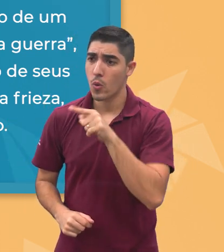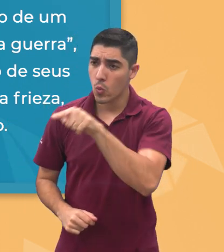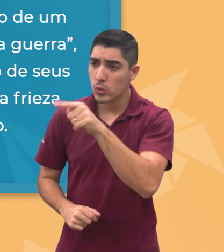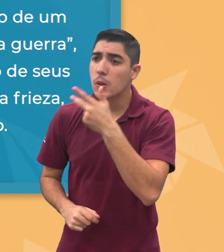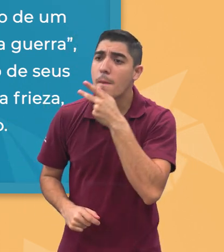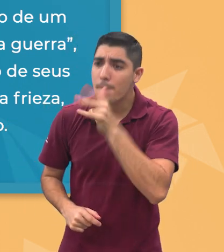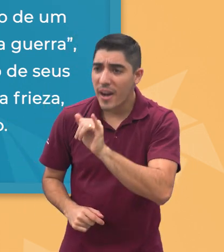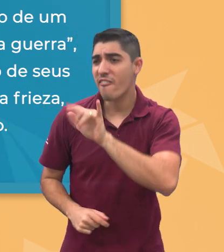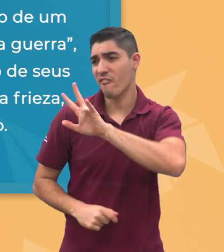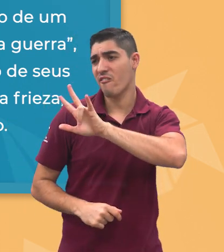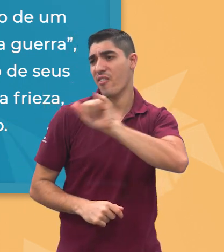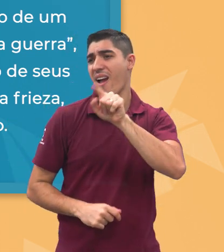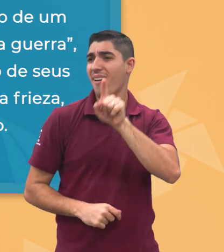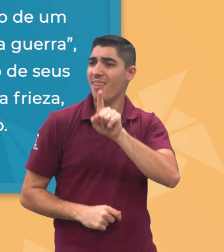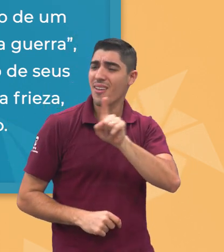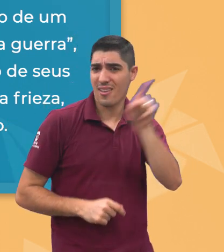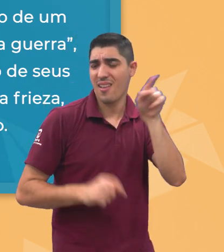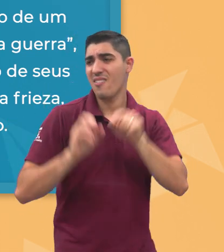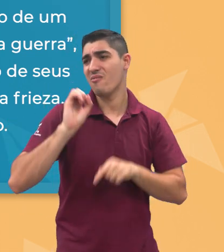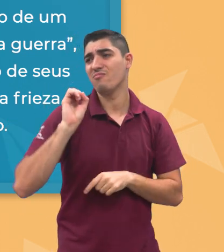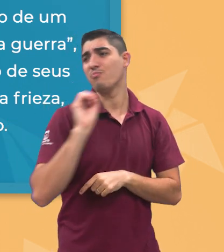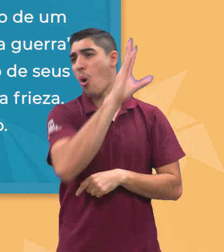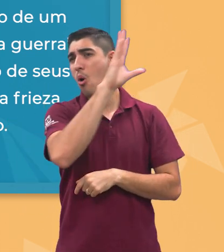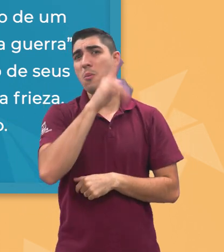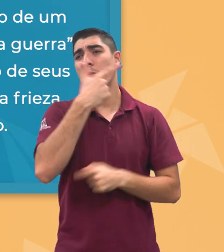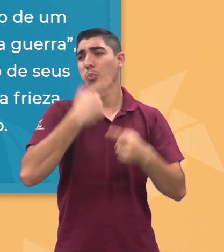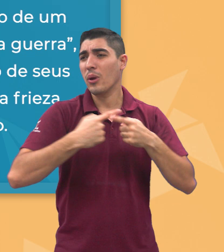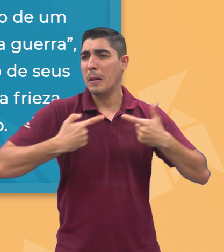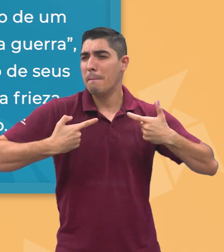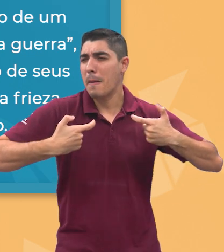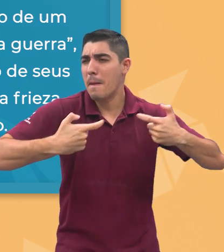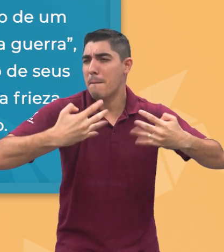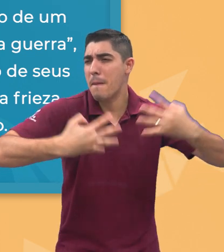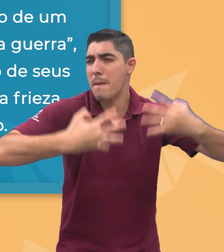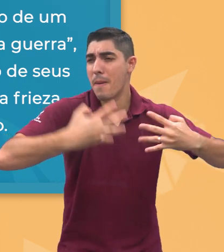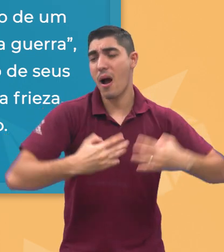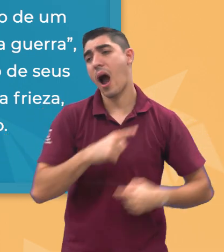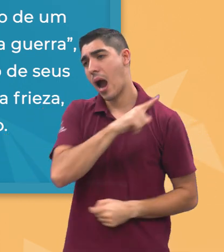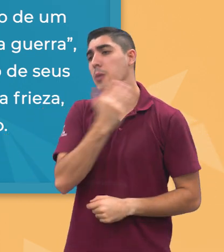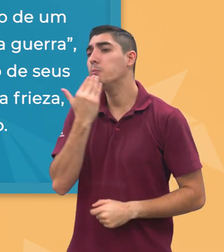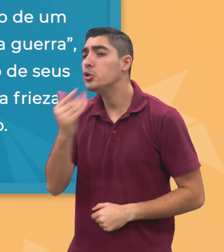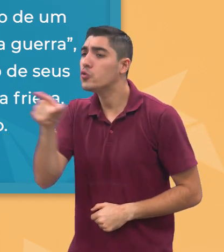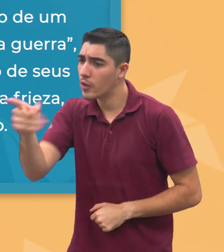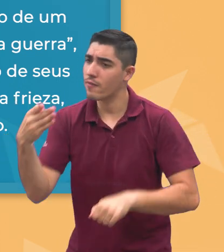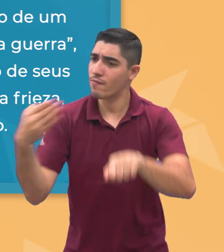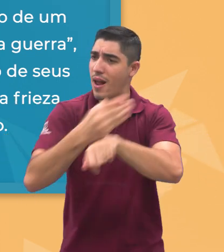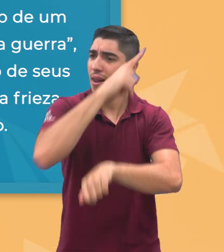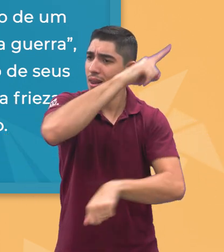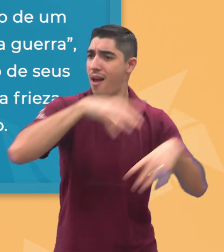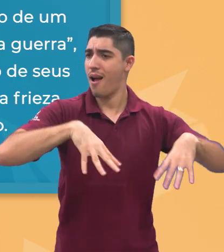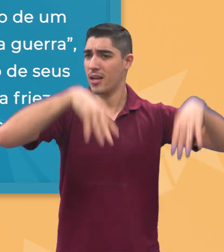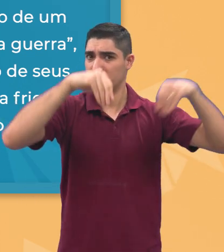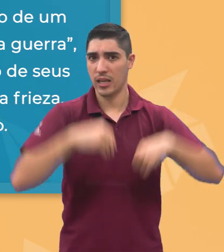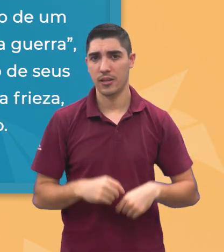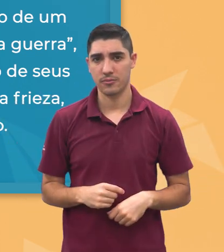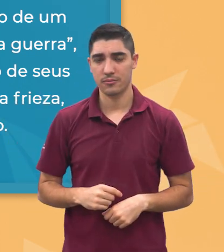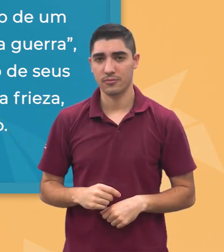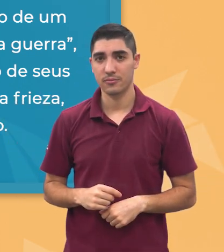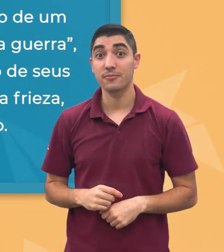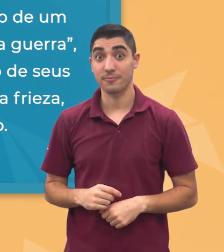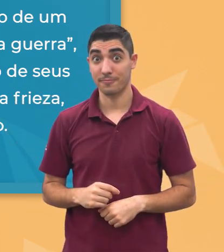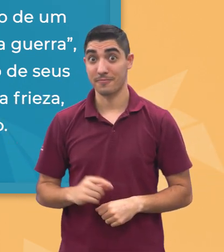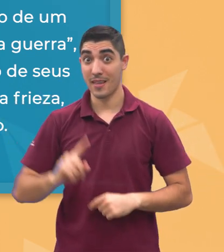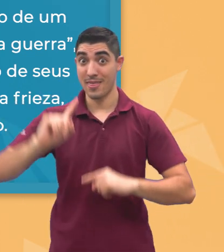esta noite ao palácio, acompanhado de seus guerreiros. Finalmente Exu foi ao rei e